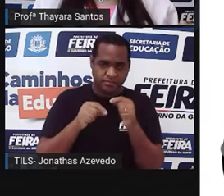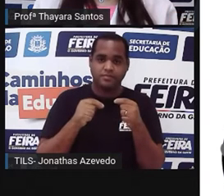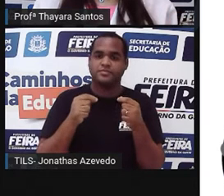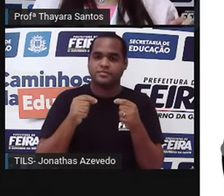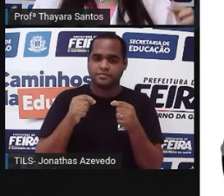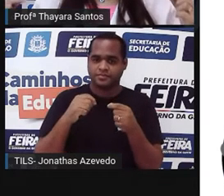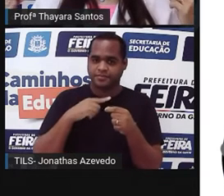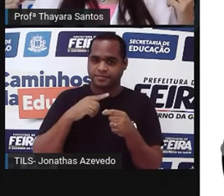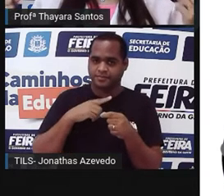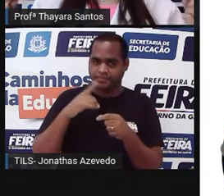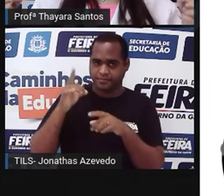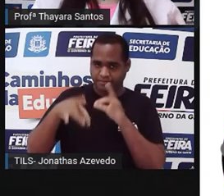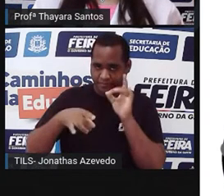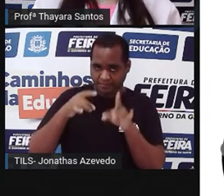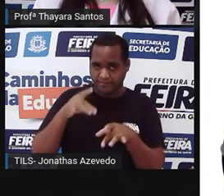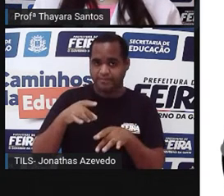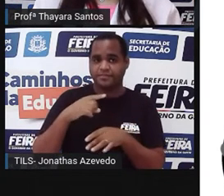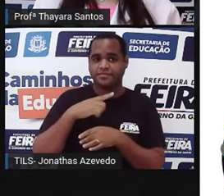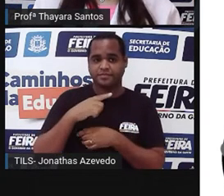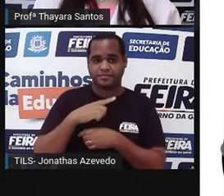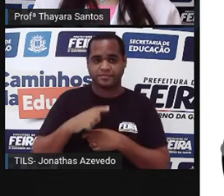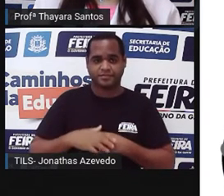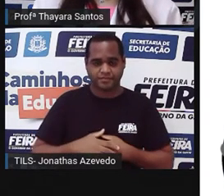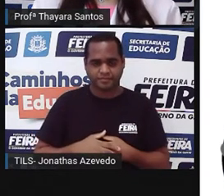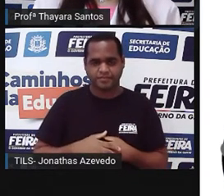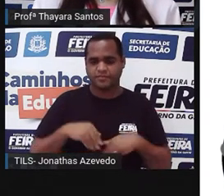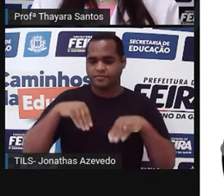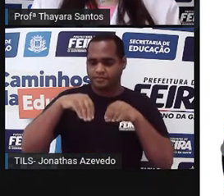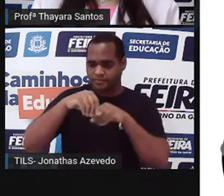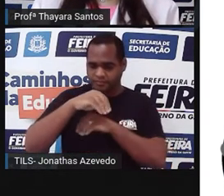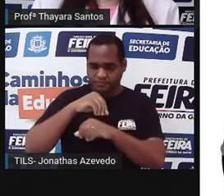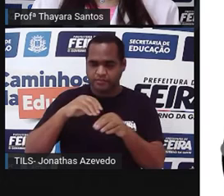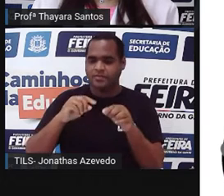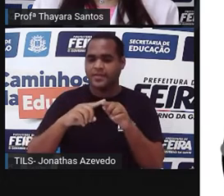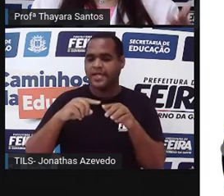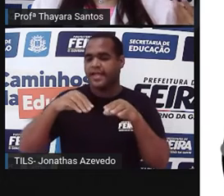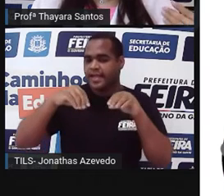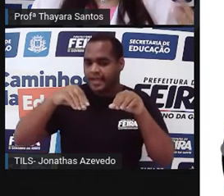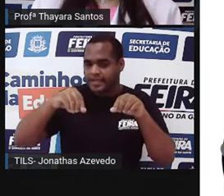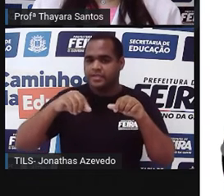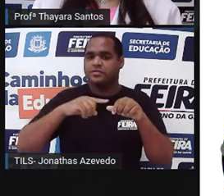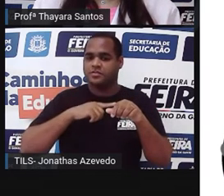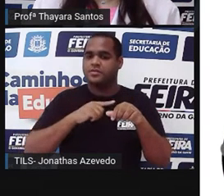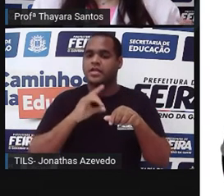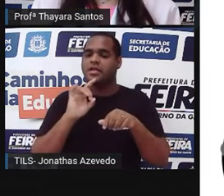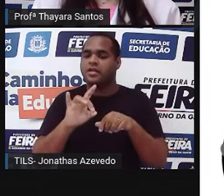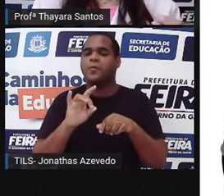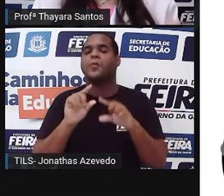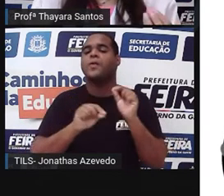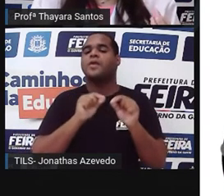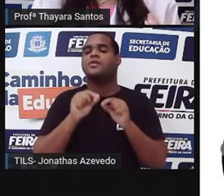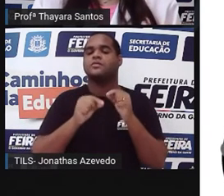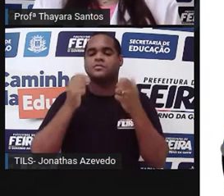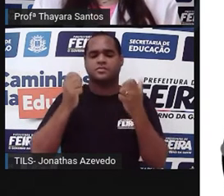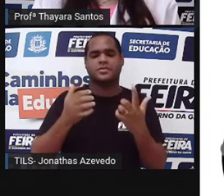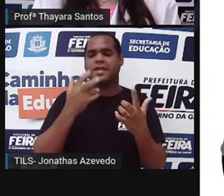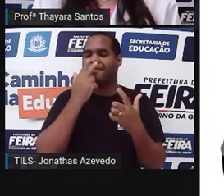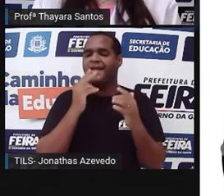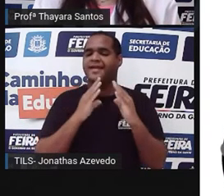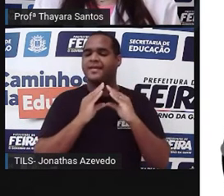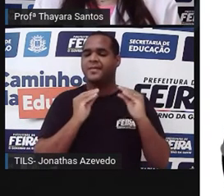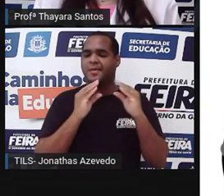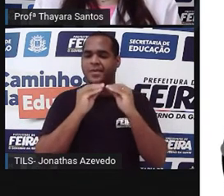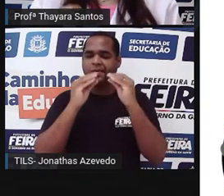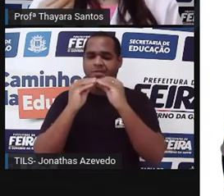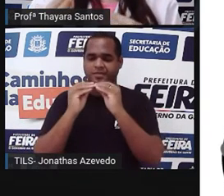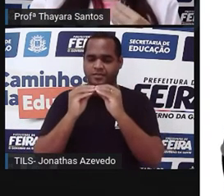O que é que acontece? O solo, a areia que está ali, né, que deveria ser a vegetação em cima, mas só vai ter areia, ela vai fragmentar, porque como a